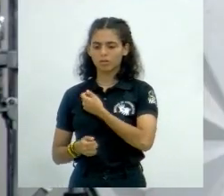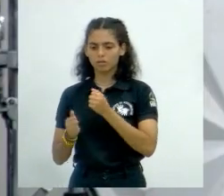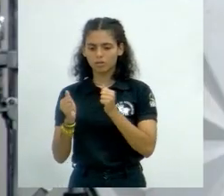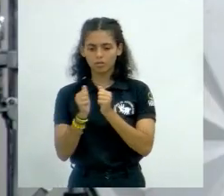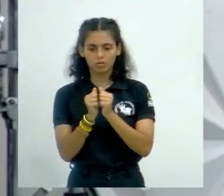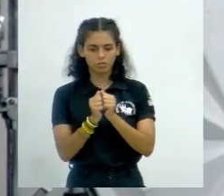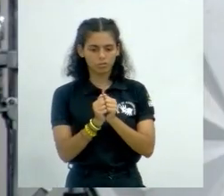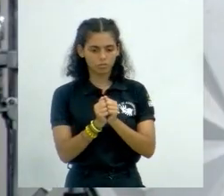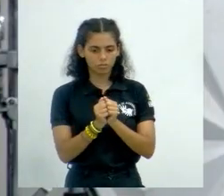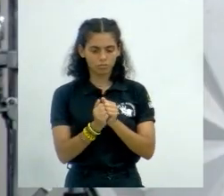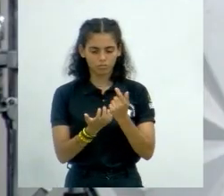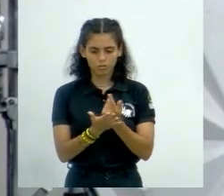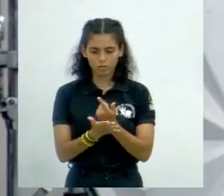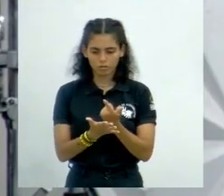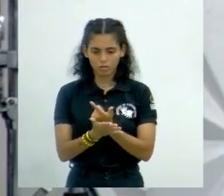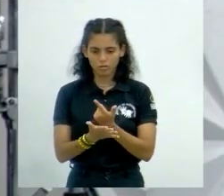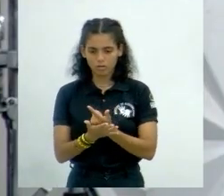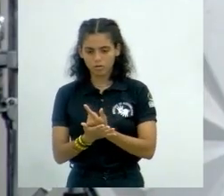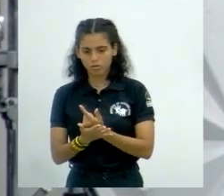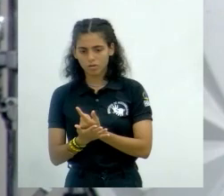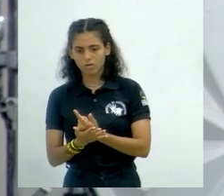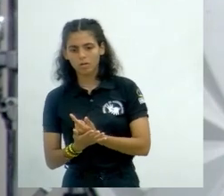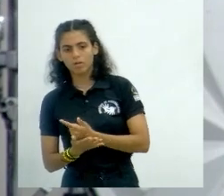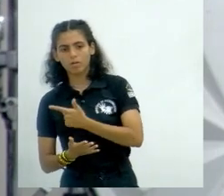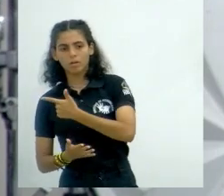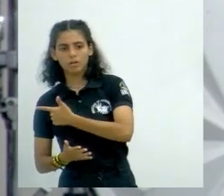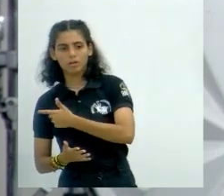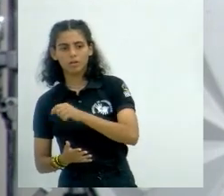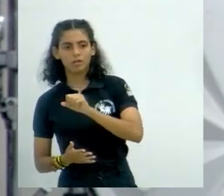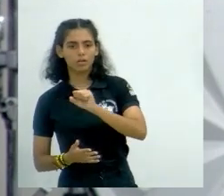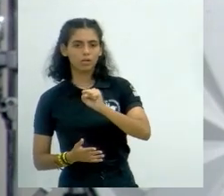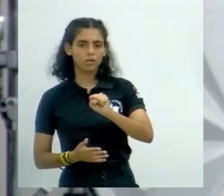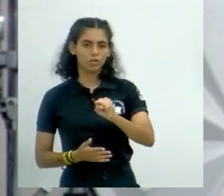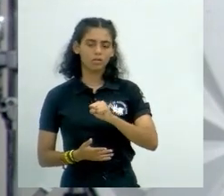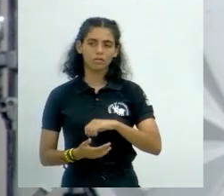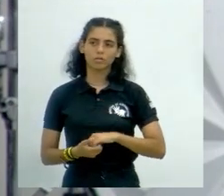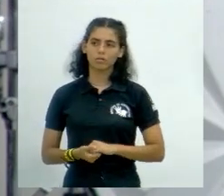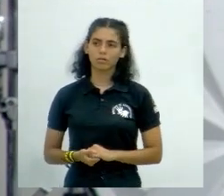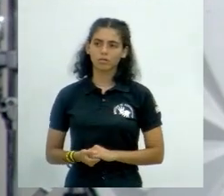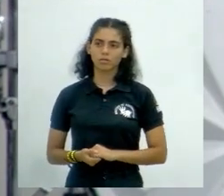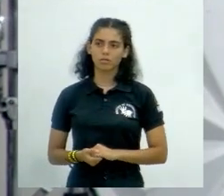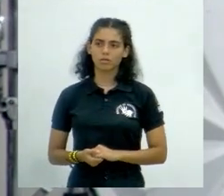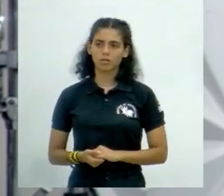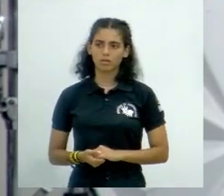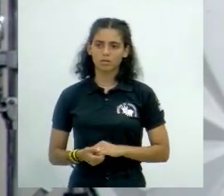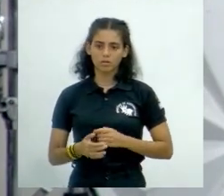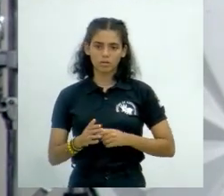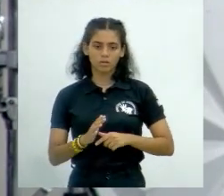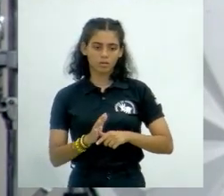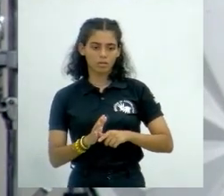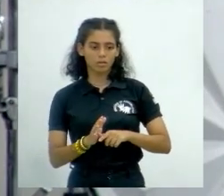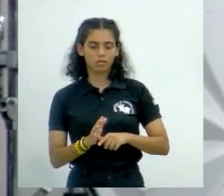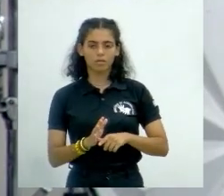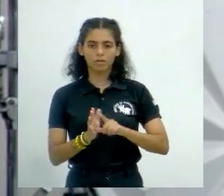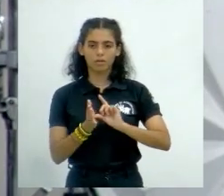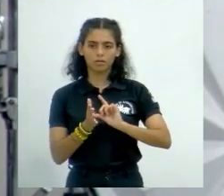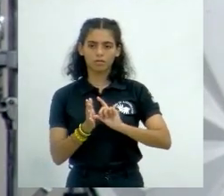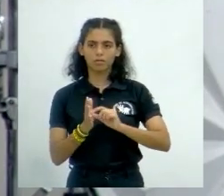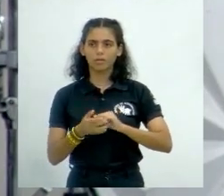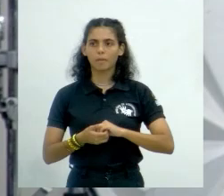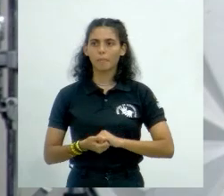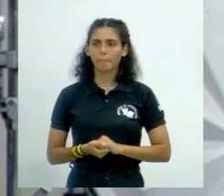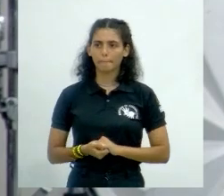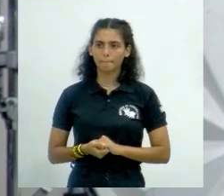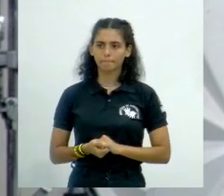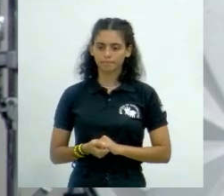se a gente voltar no 5 e no 6, a gente vai ver isso presente. E aí veja aí, eu acho que vocês têm a tabelinha em mão de vocês, e eu coloquei: